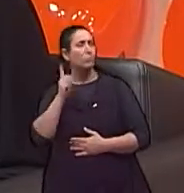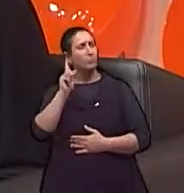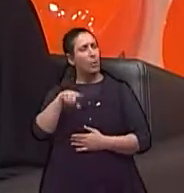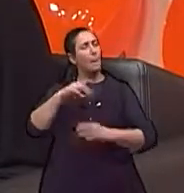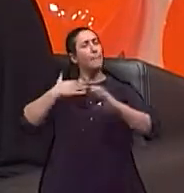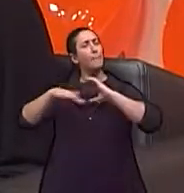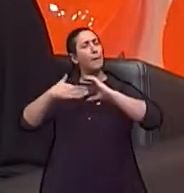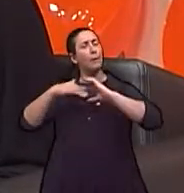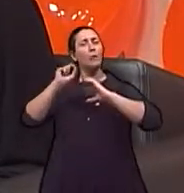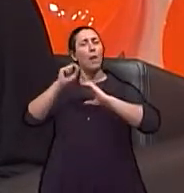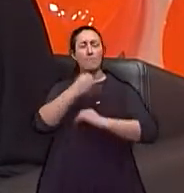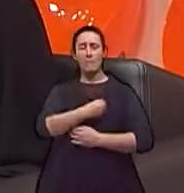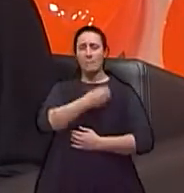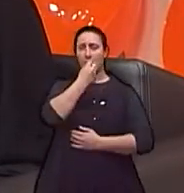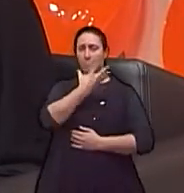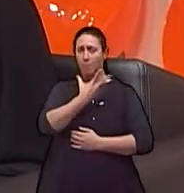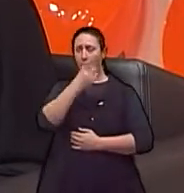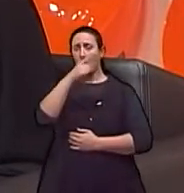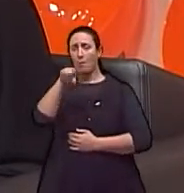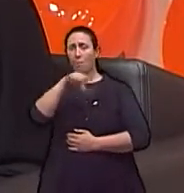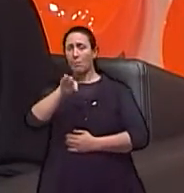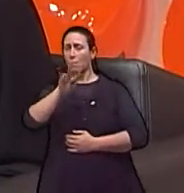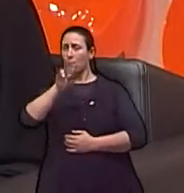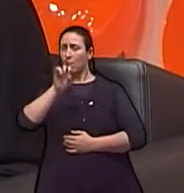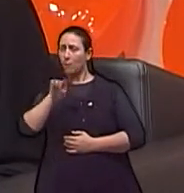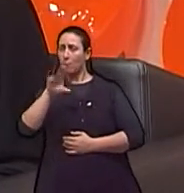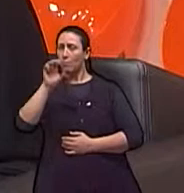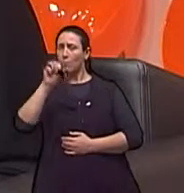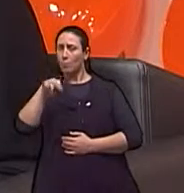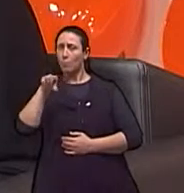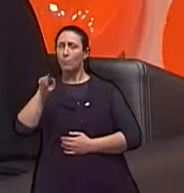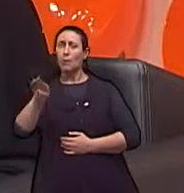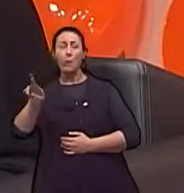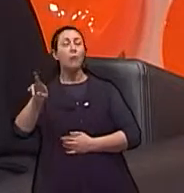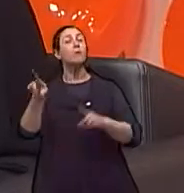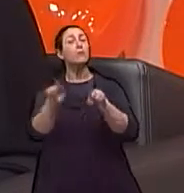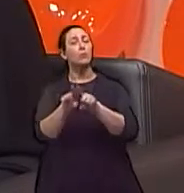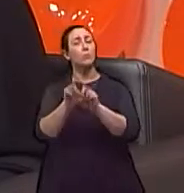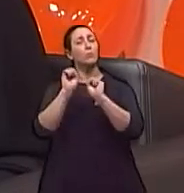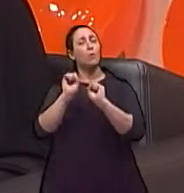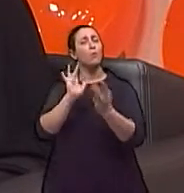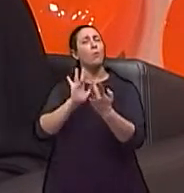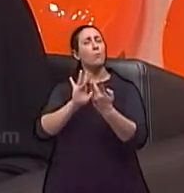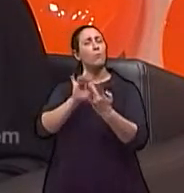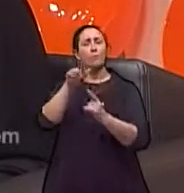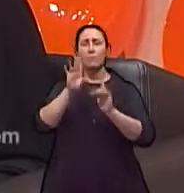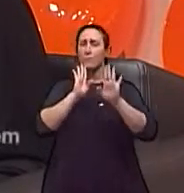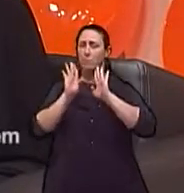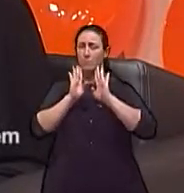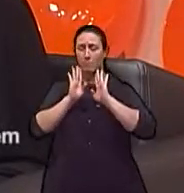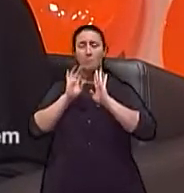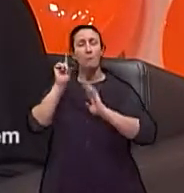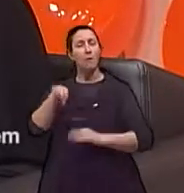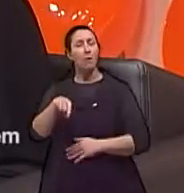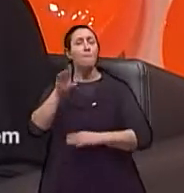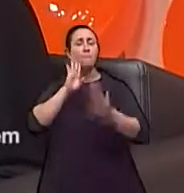nosso e-mail viva bem @t ve.com.br mas também pode nos encontrar lá no Facebook claro